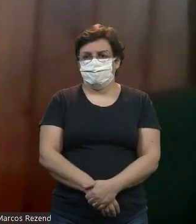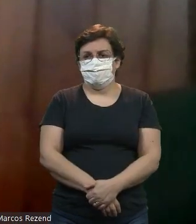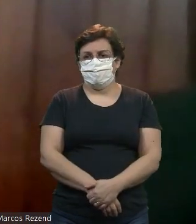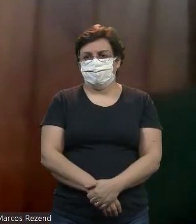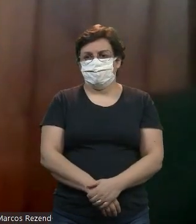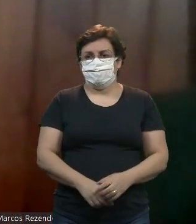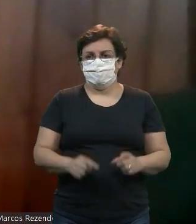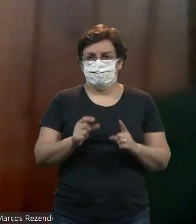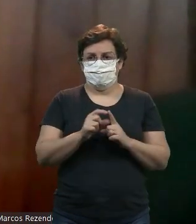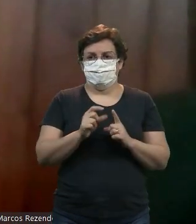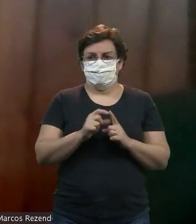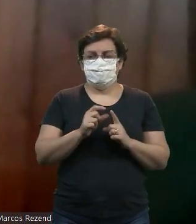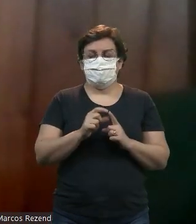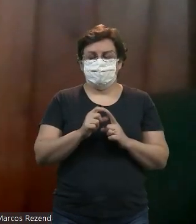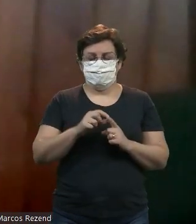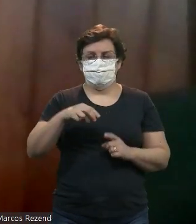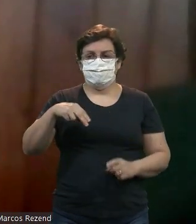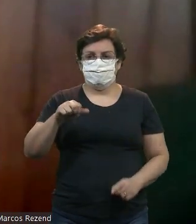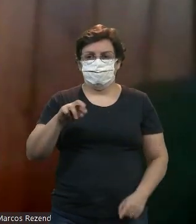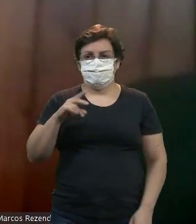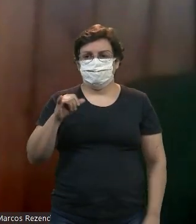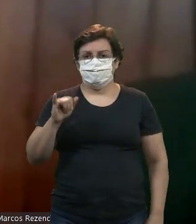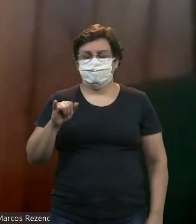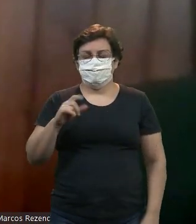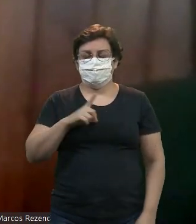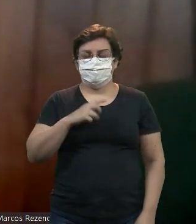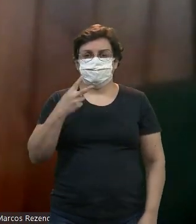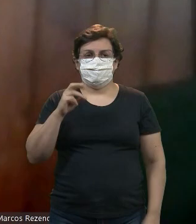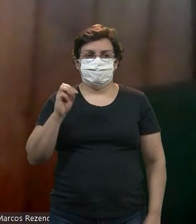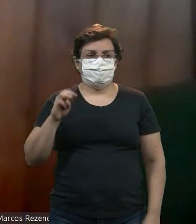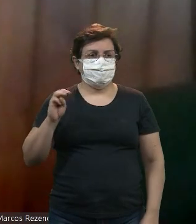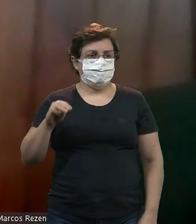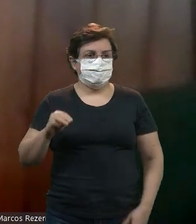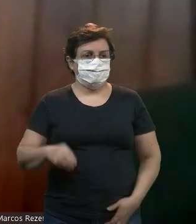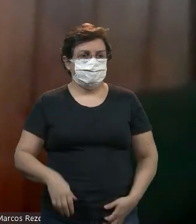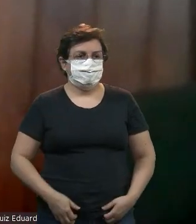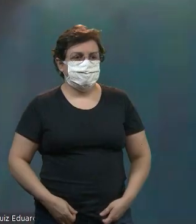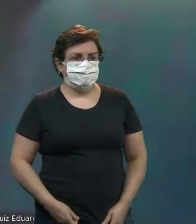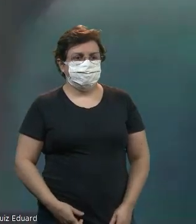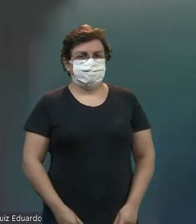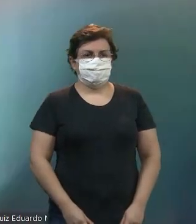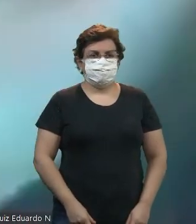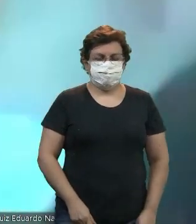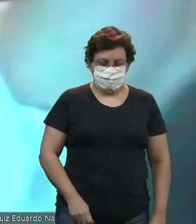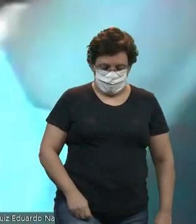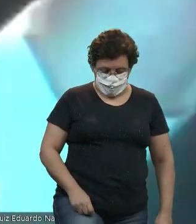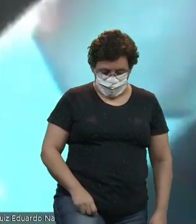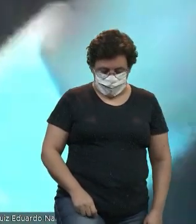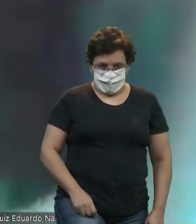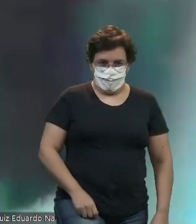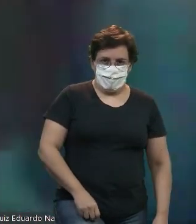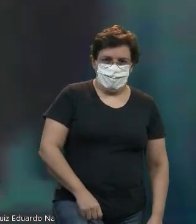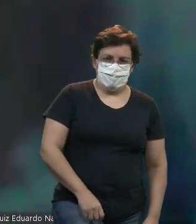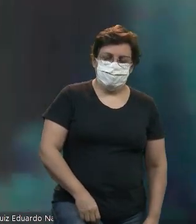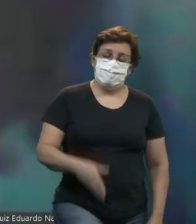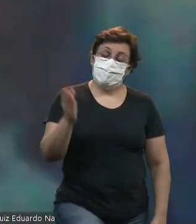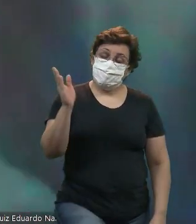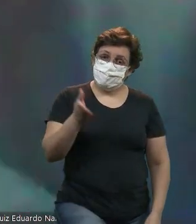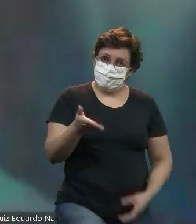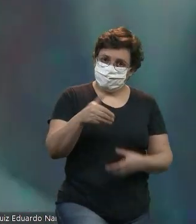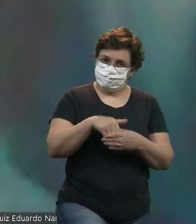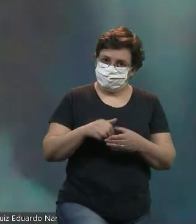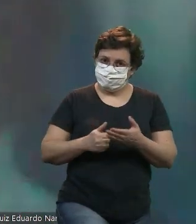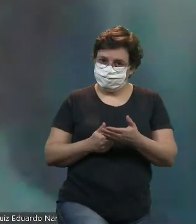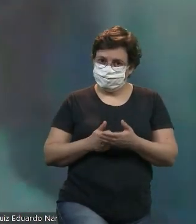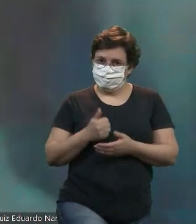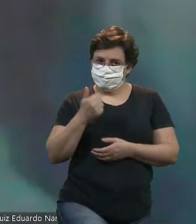Pede a palavra o vereador Luiz Eduardo Nardi e atém por 20 minutos. Serei breve, presidente. É claro que já encaminho o meu voto